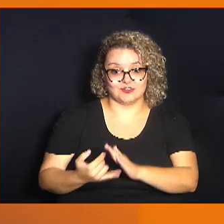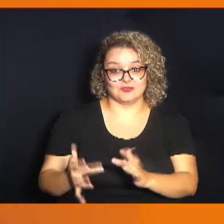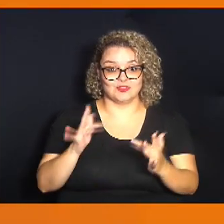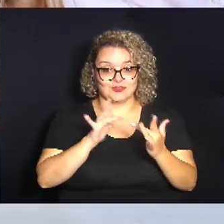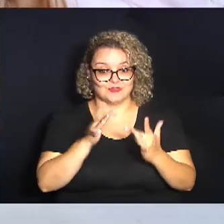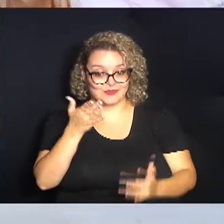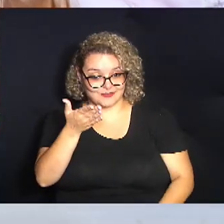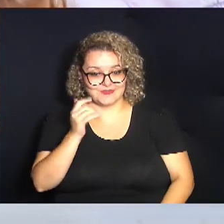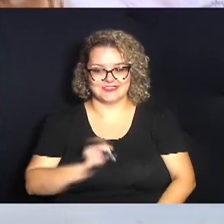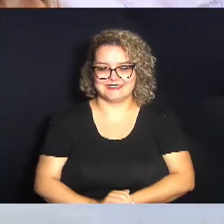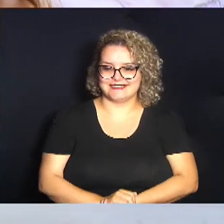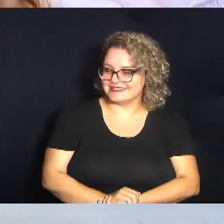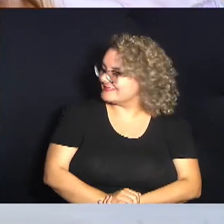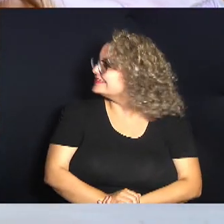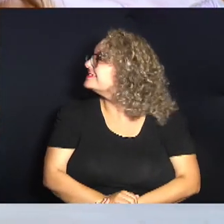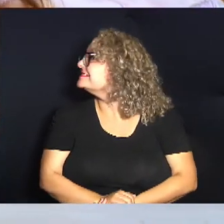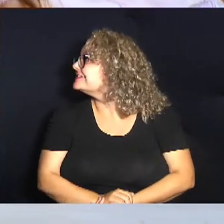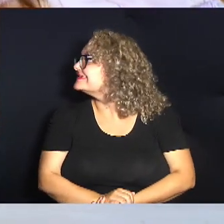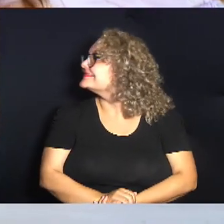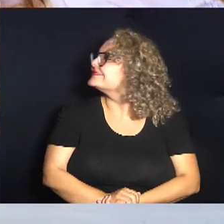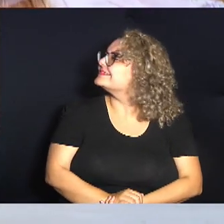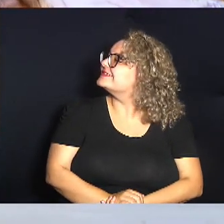você.